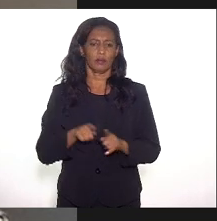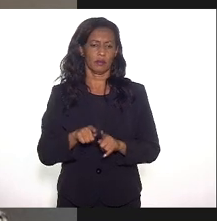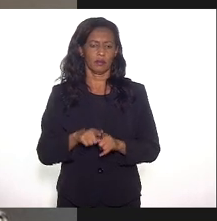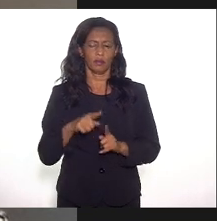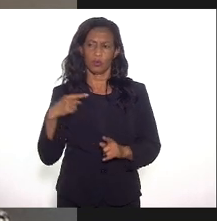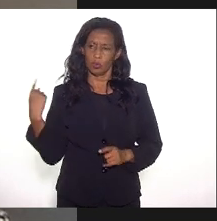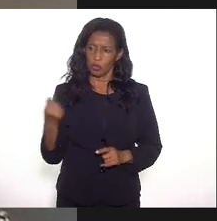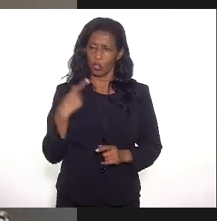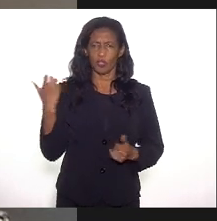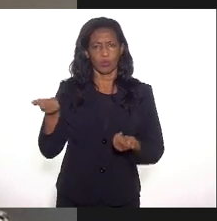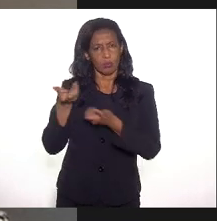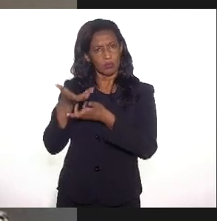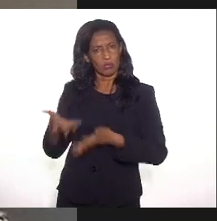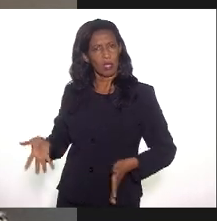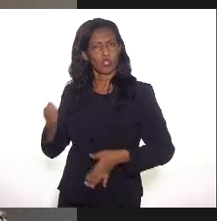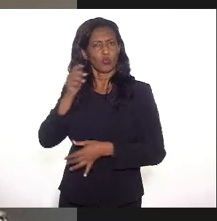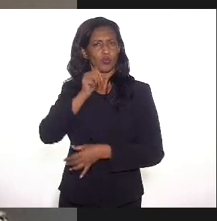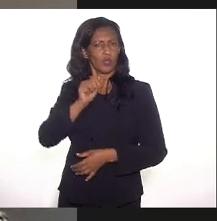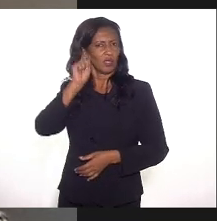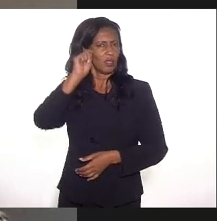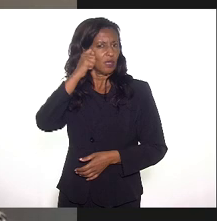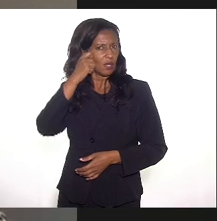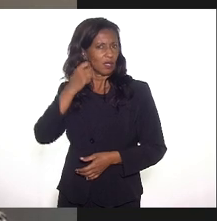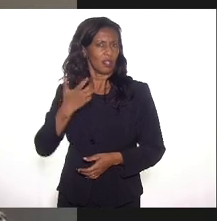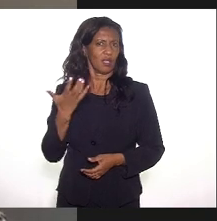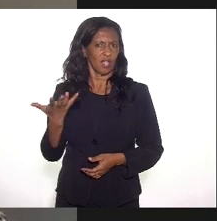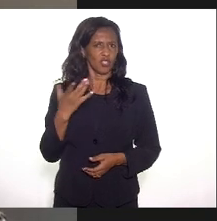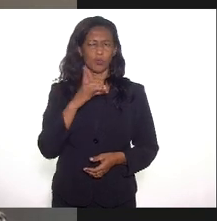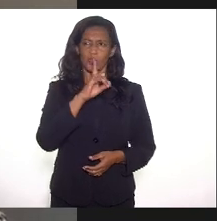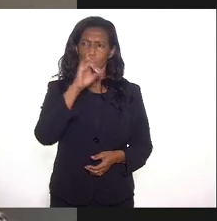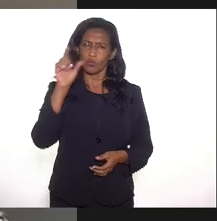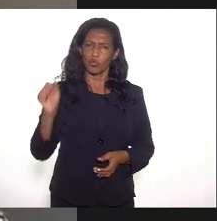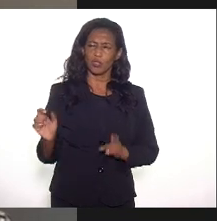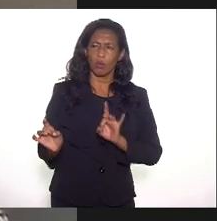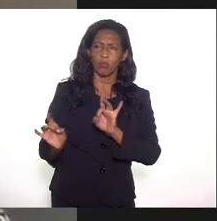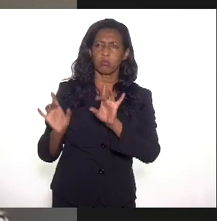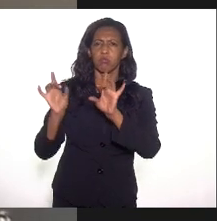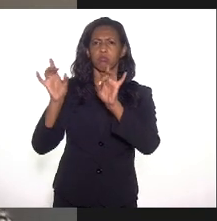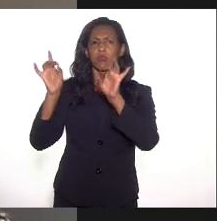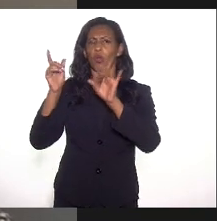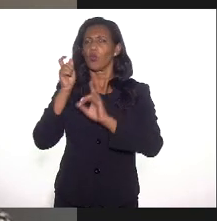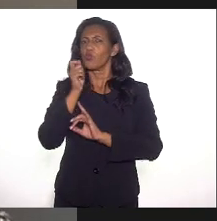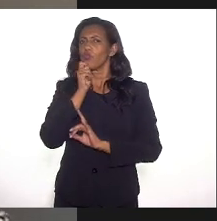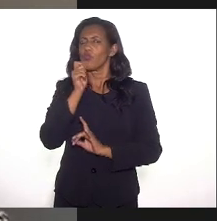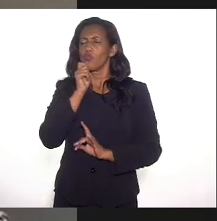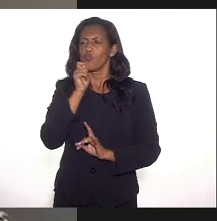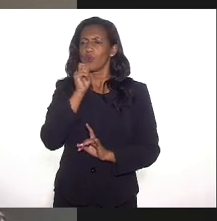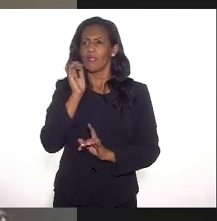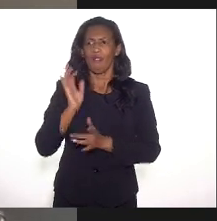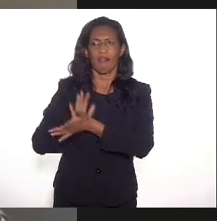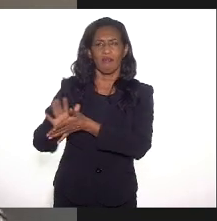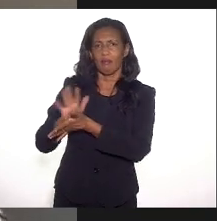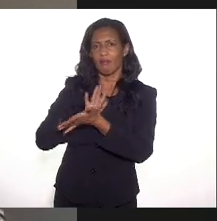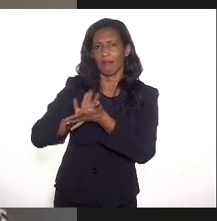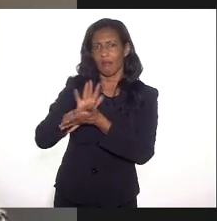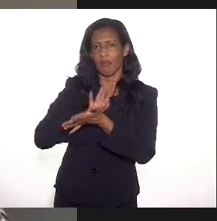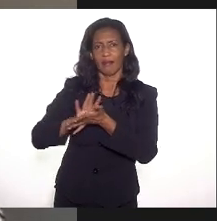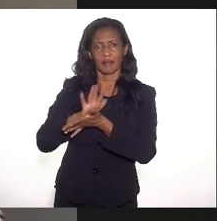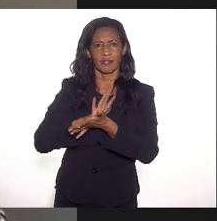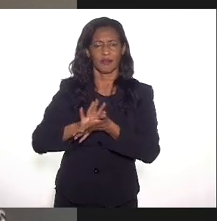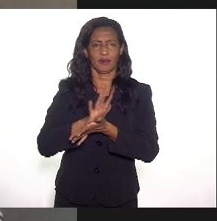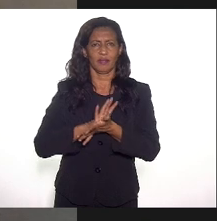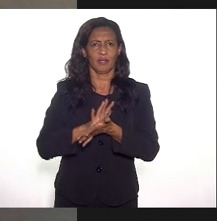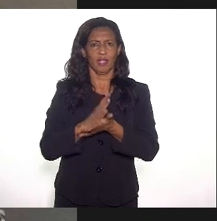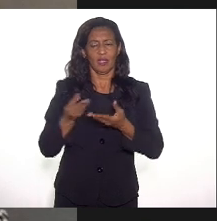queremos muito homenagear as mulheres negras, que a gente possa ter uma data onde a gente não haja prejuízo na realização